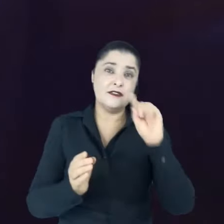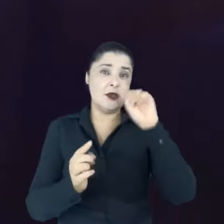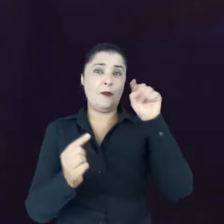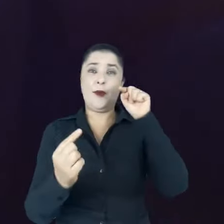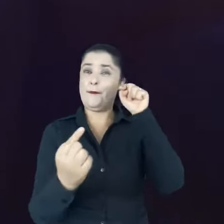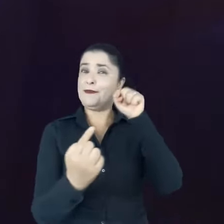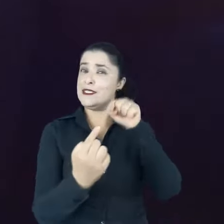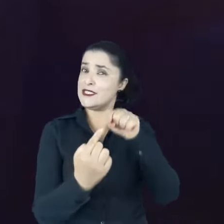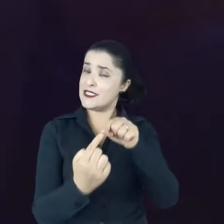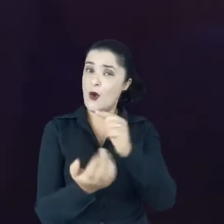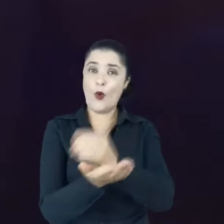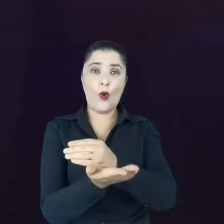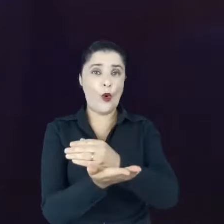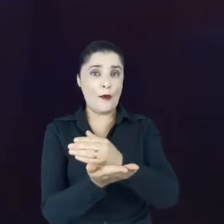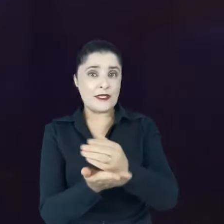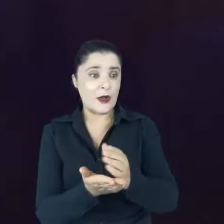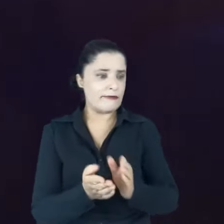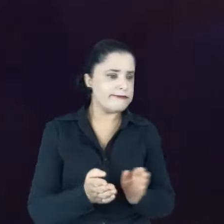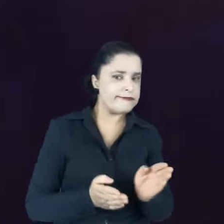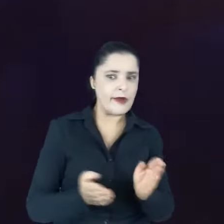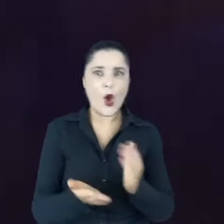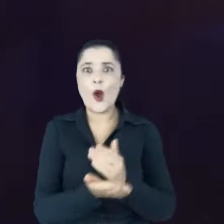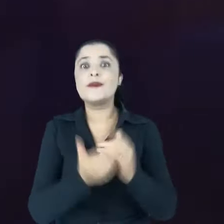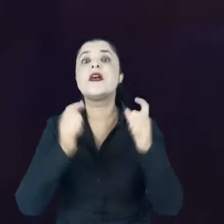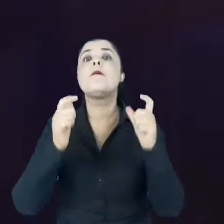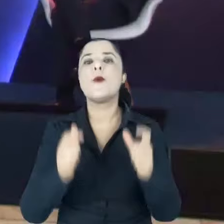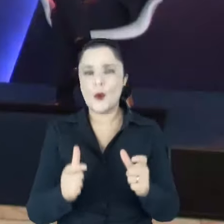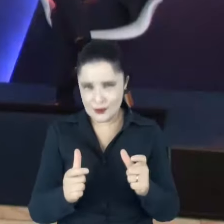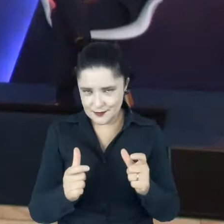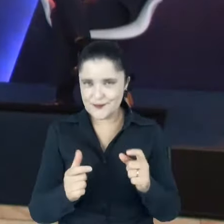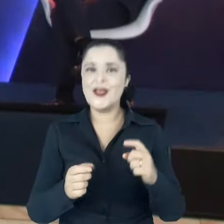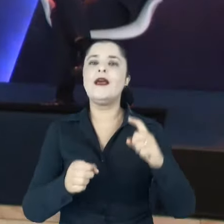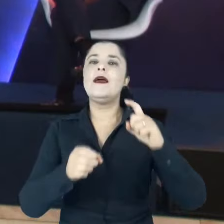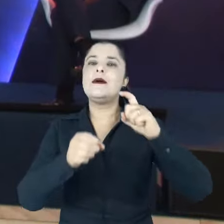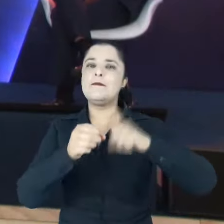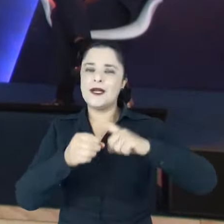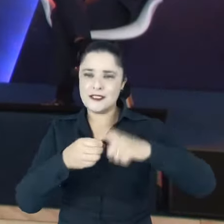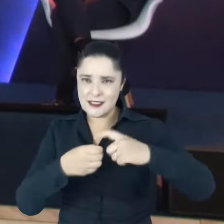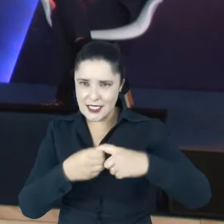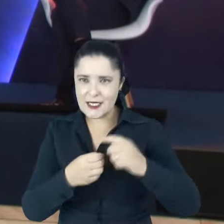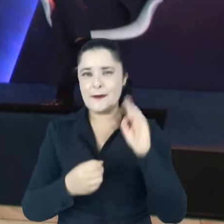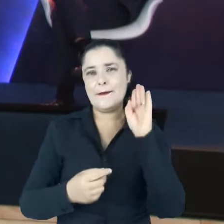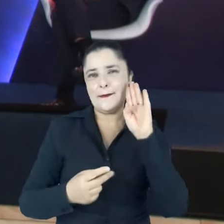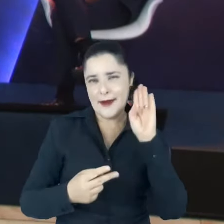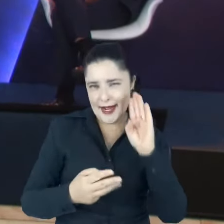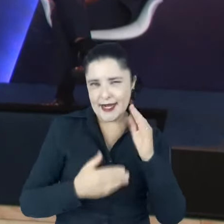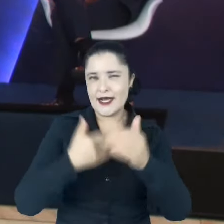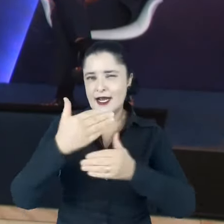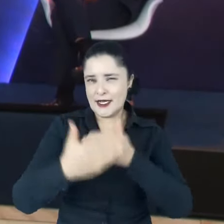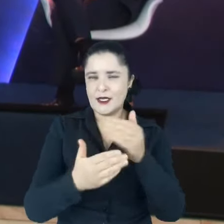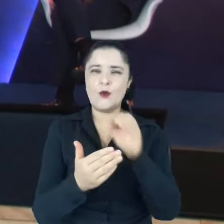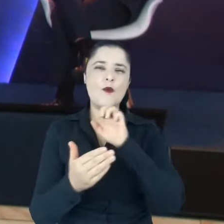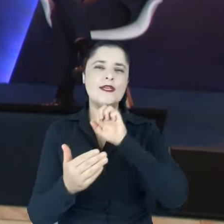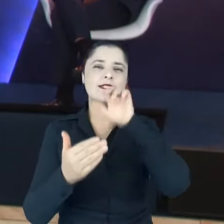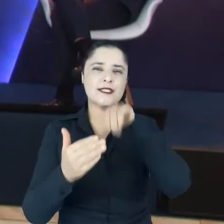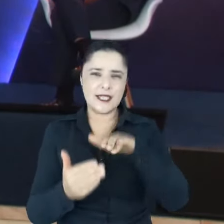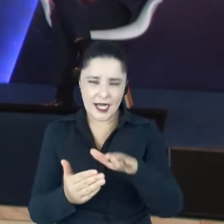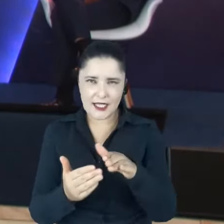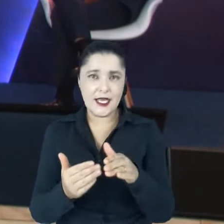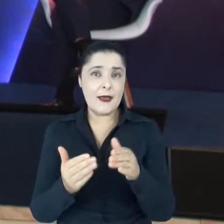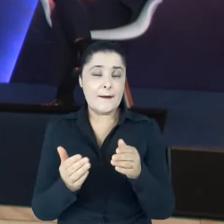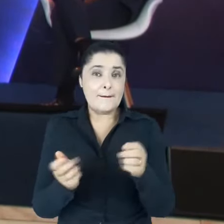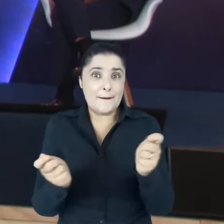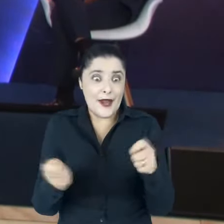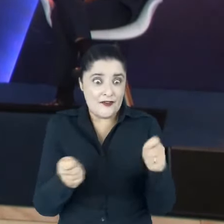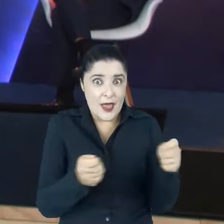algum lugar, né? E a gente tem trabalhado numa parceria muito bacana com a Scania para viabilizar esse primeiro passo